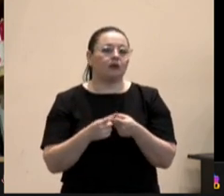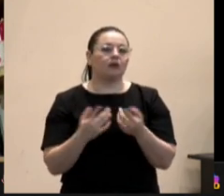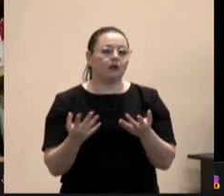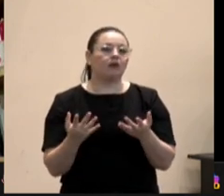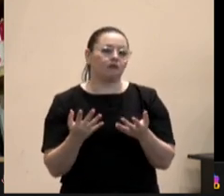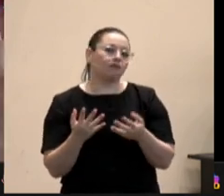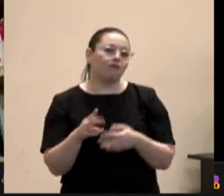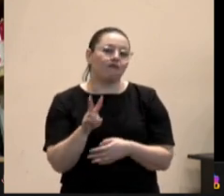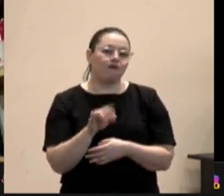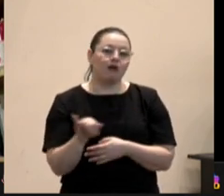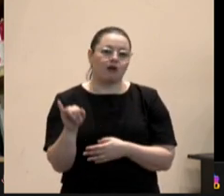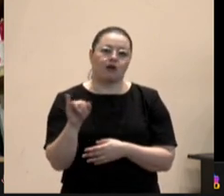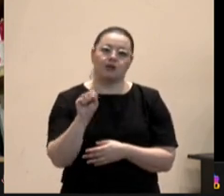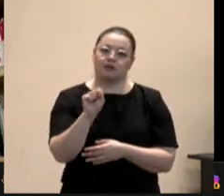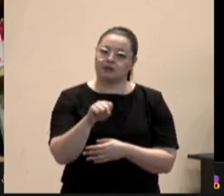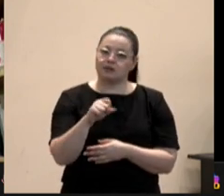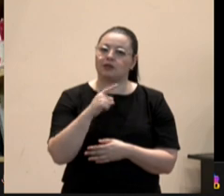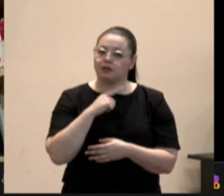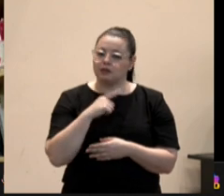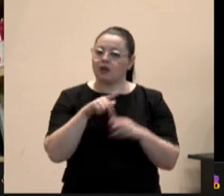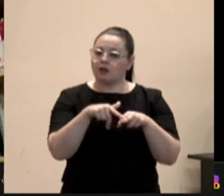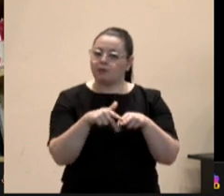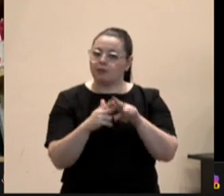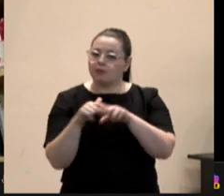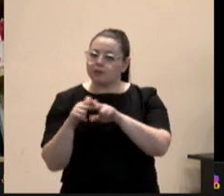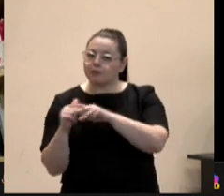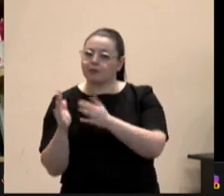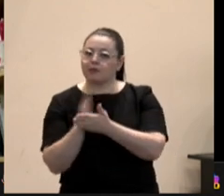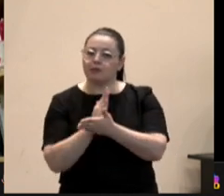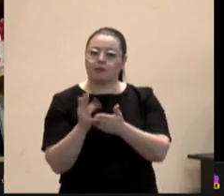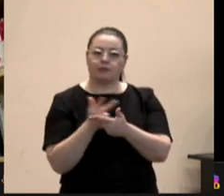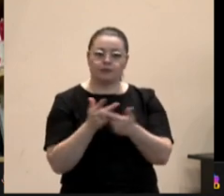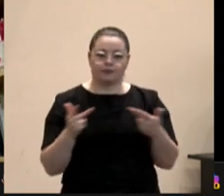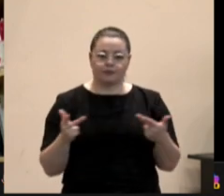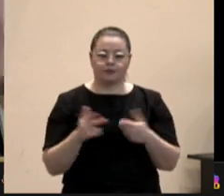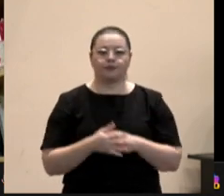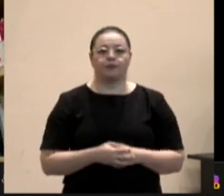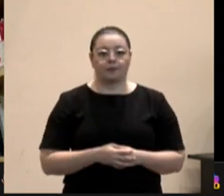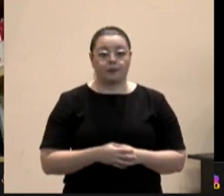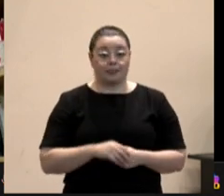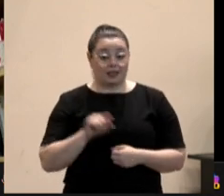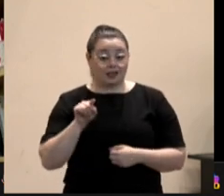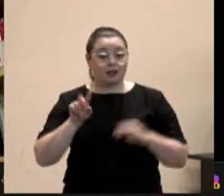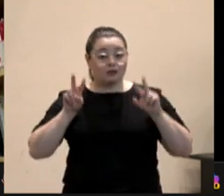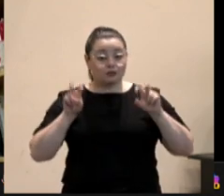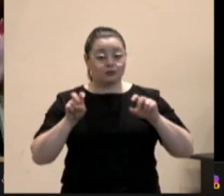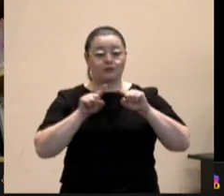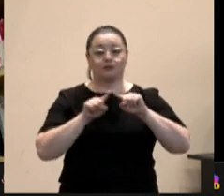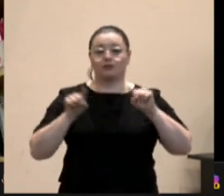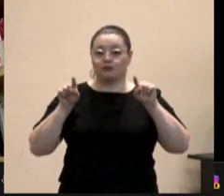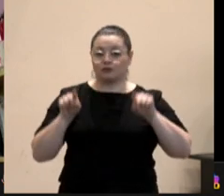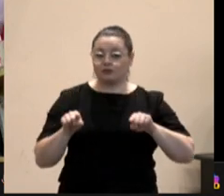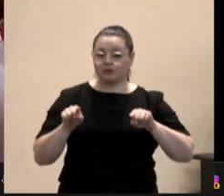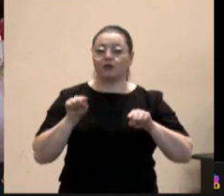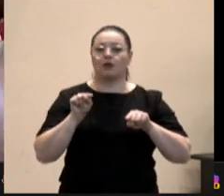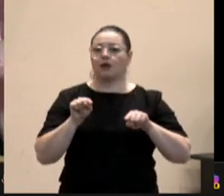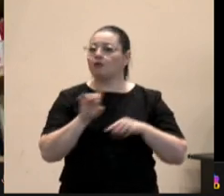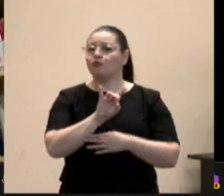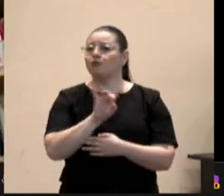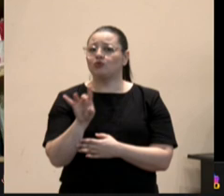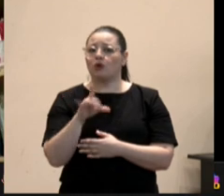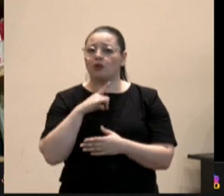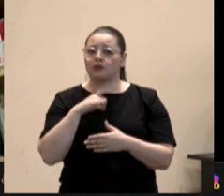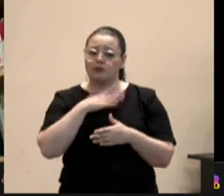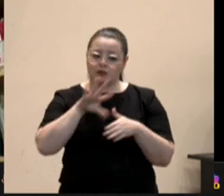provavelmente haverá inserções. Então, a questão dos funcionários, ela está posta apenas na proposta